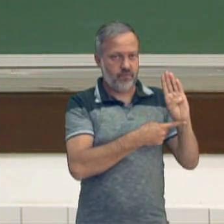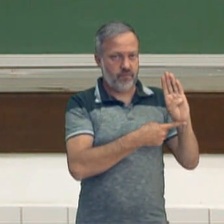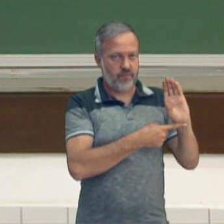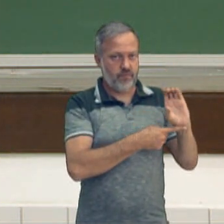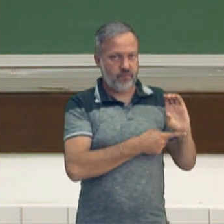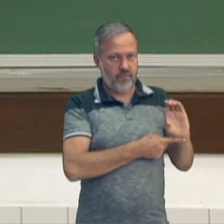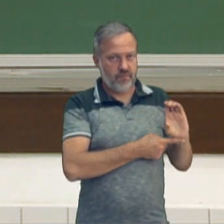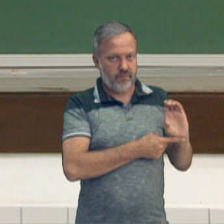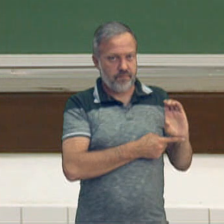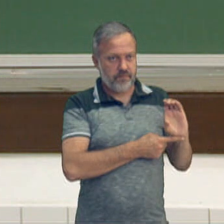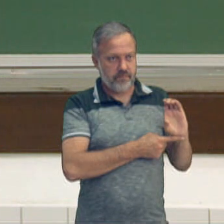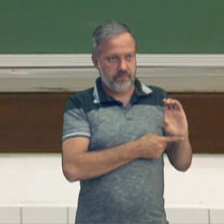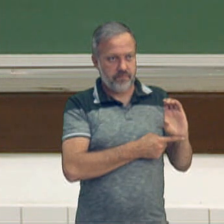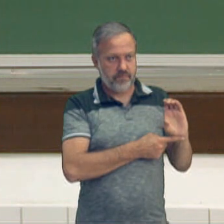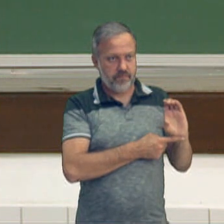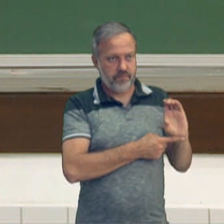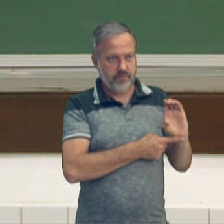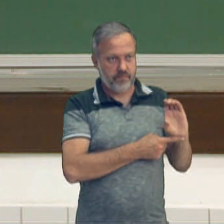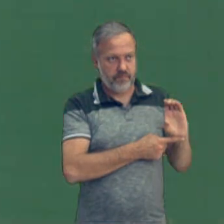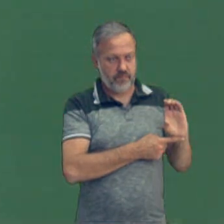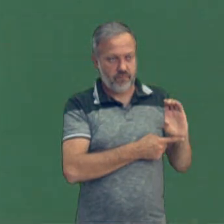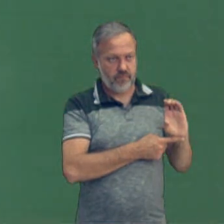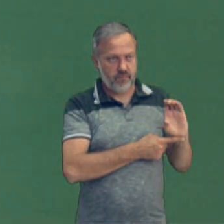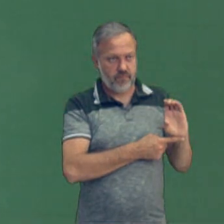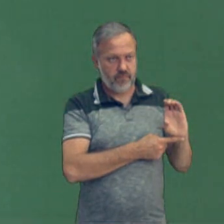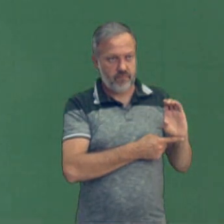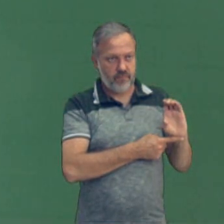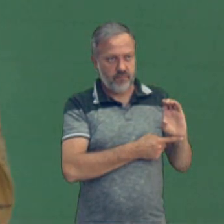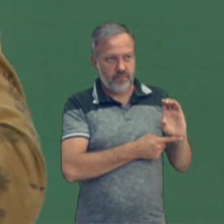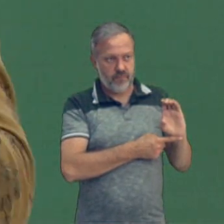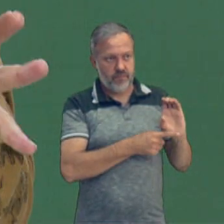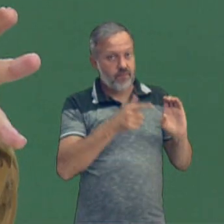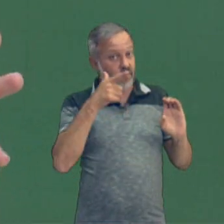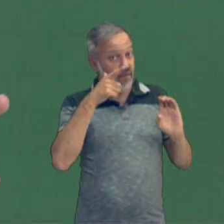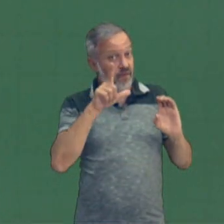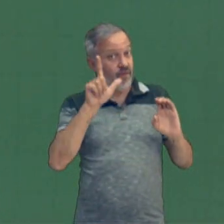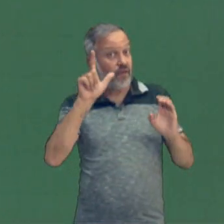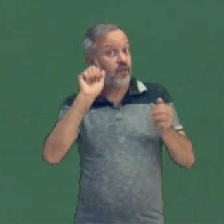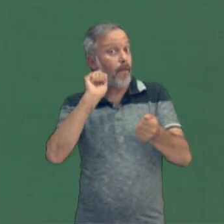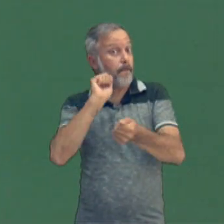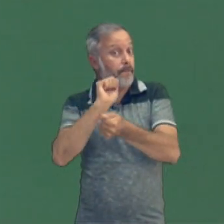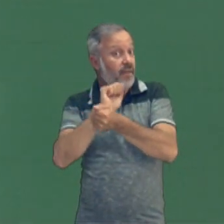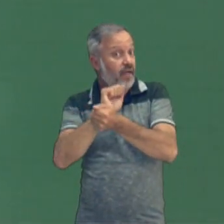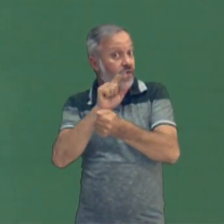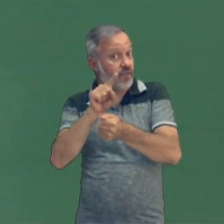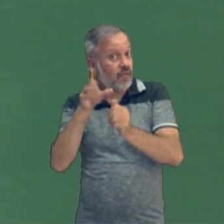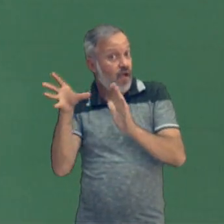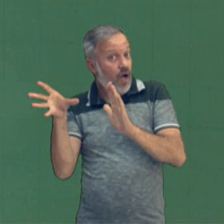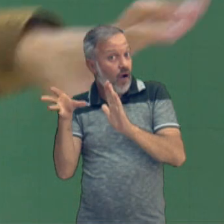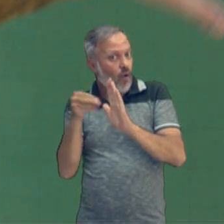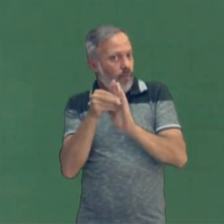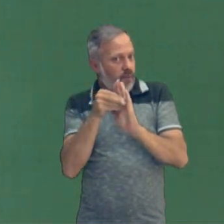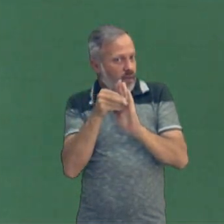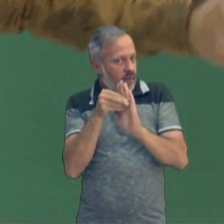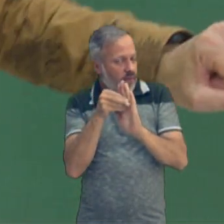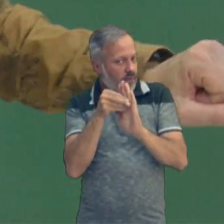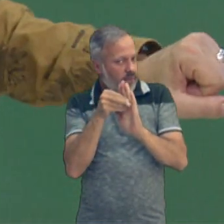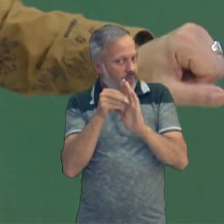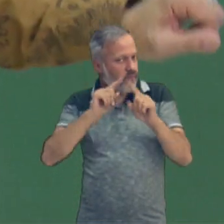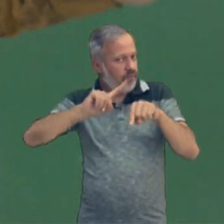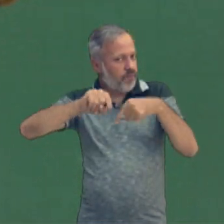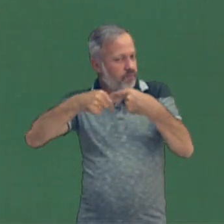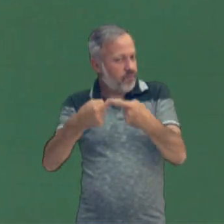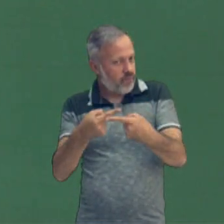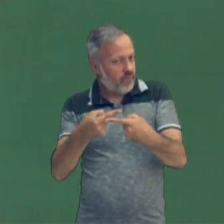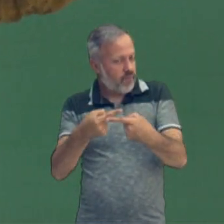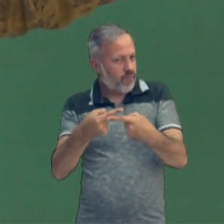dias, letra C, as cheias e as marés. Novamente, vamos dar um tempo para vocês copiarem essa questão do